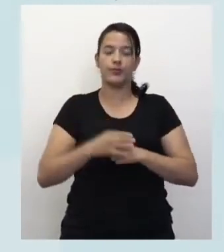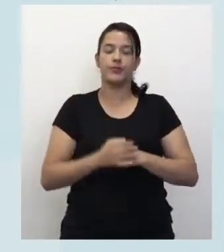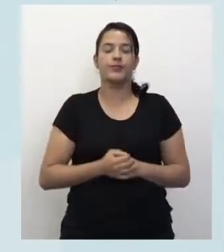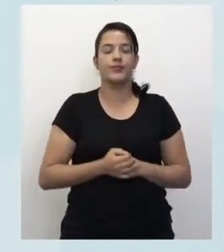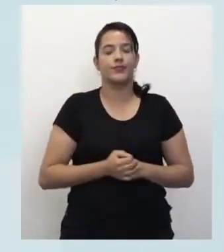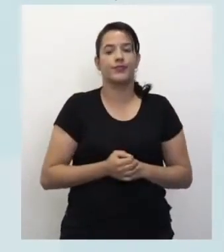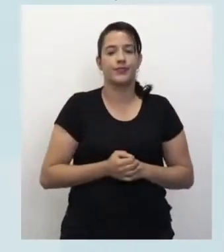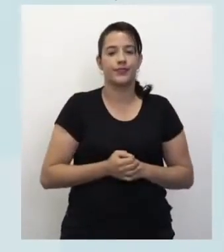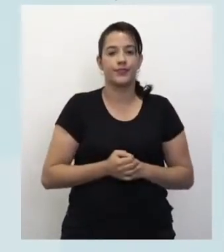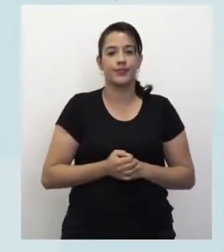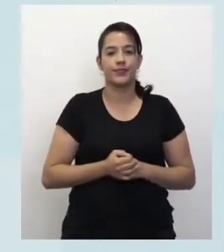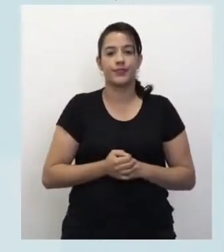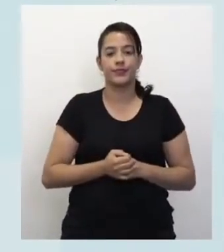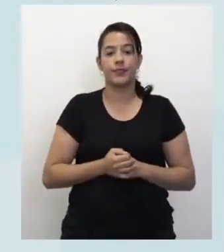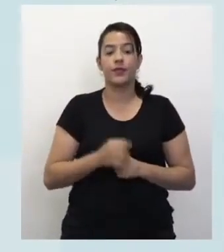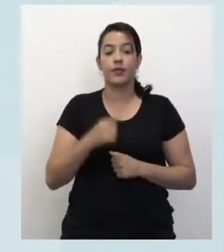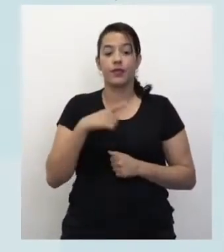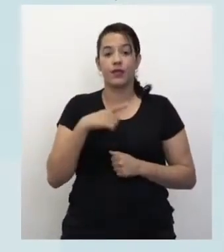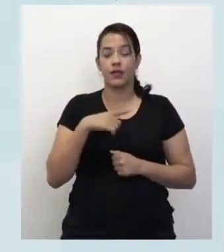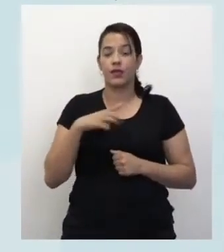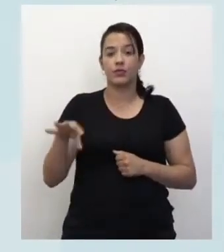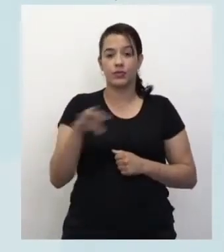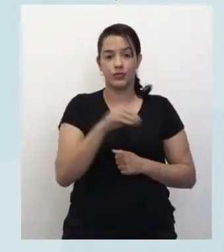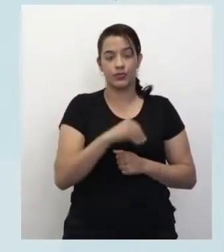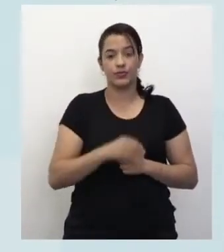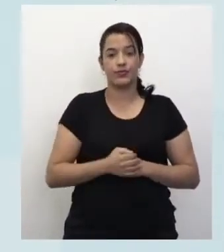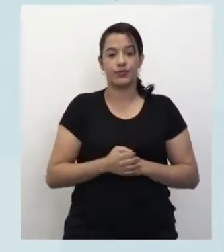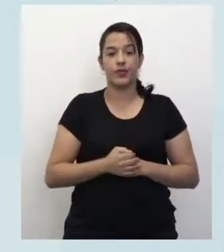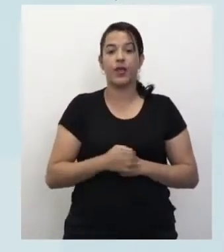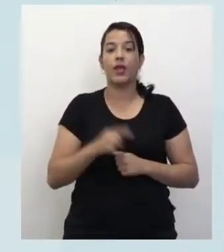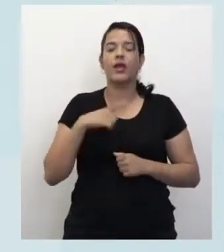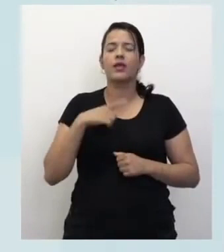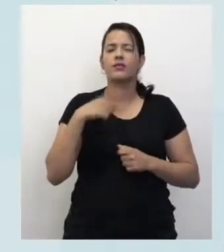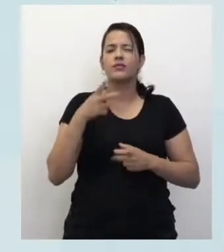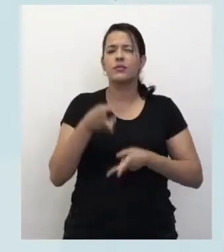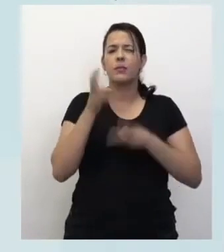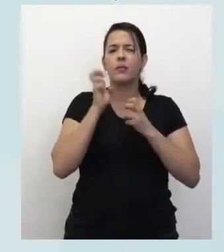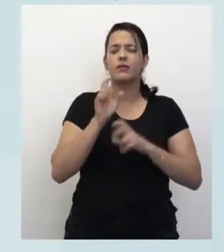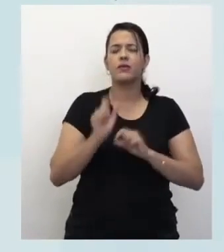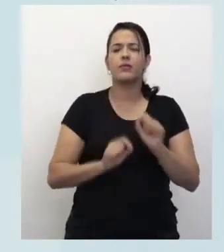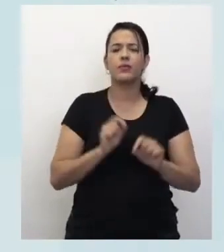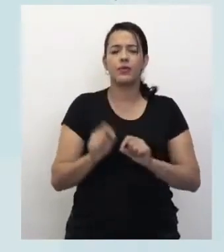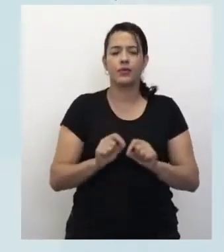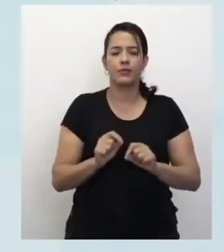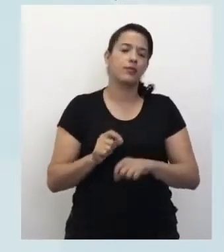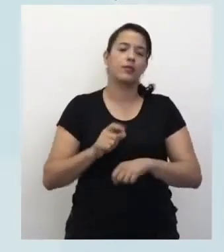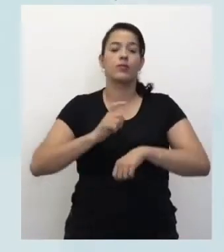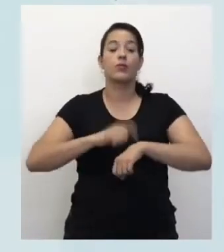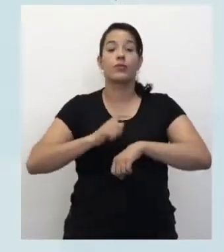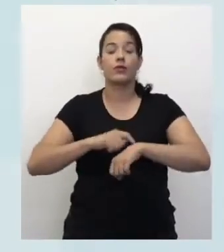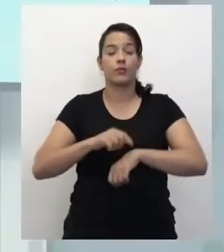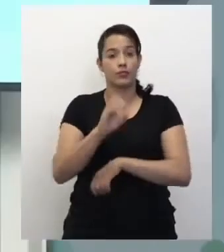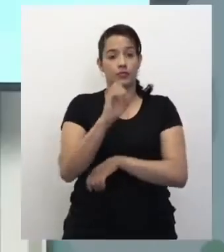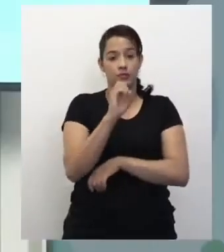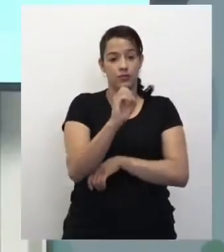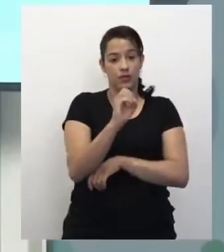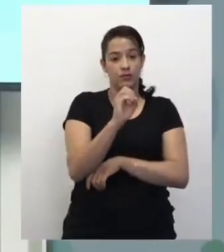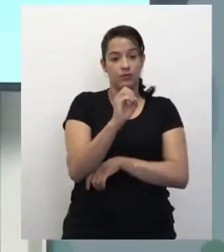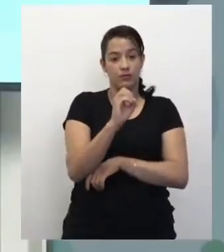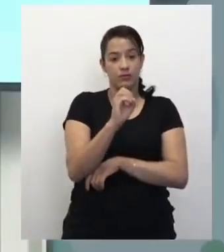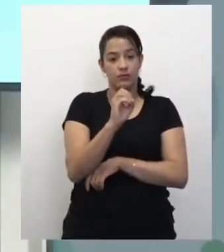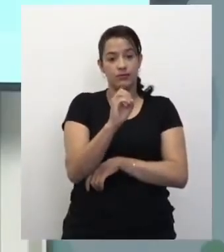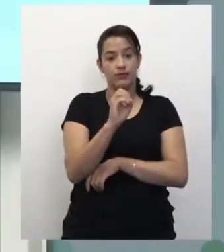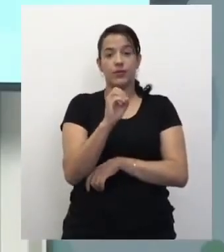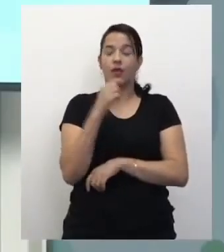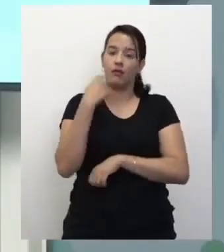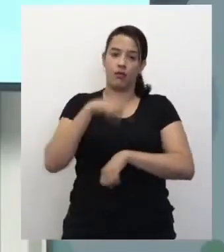pode chamar de deslocamento, em quilômetros. Então o que que a gente percebe aí, Tony? Ah, no tempo zero, né?